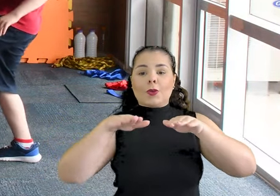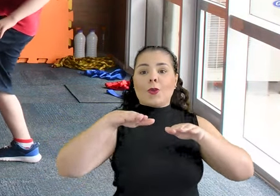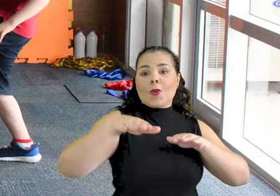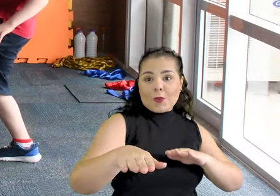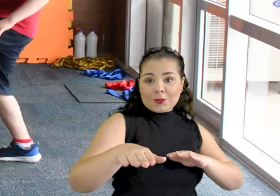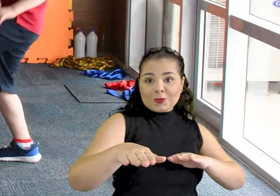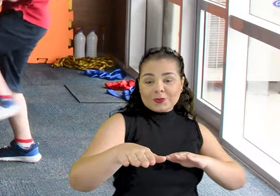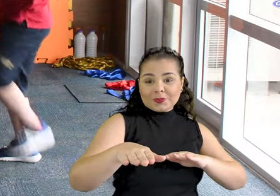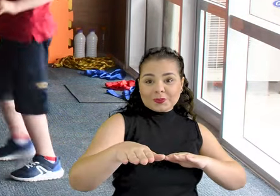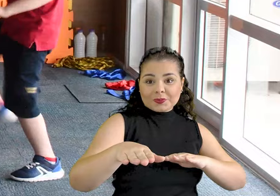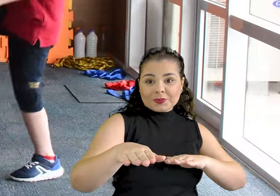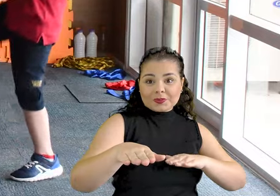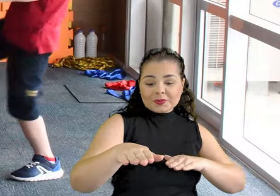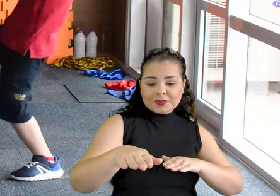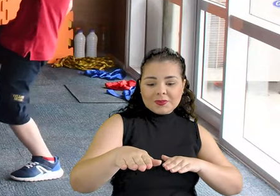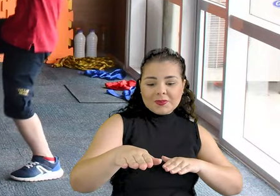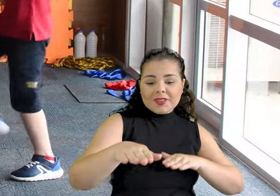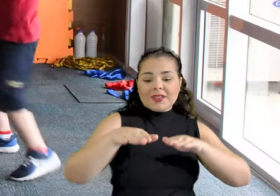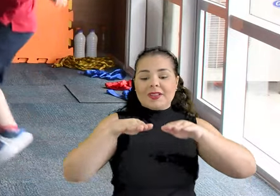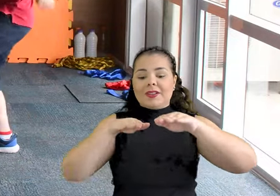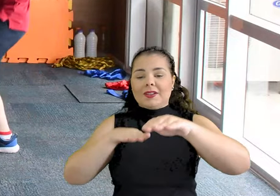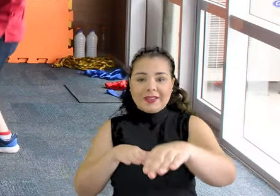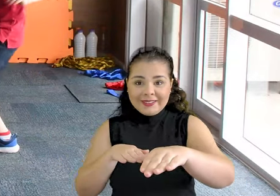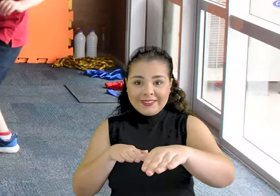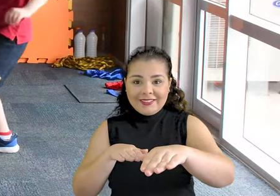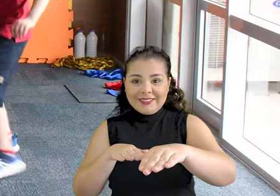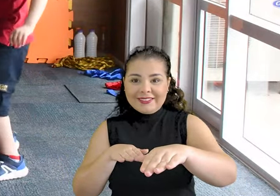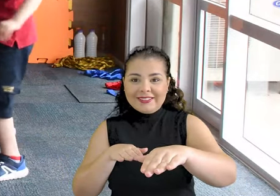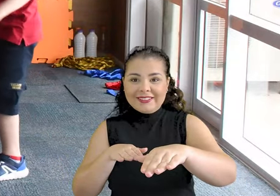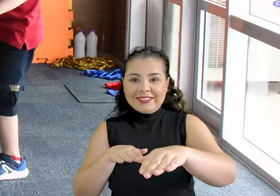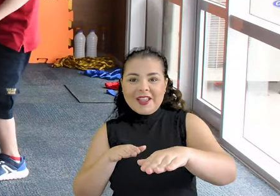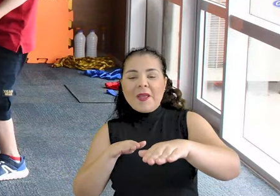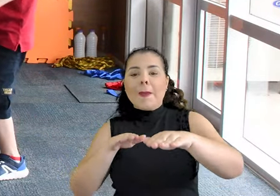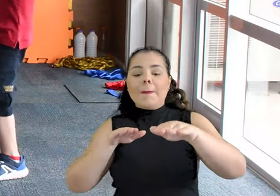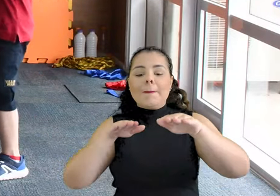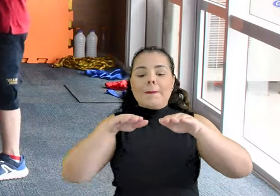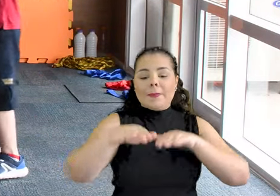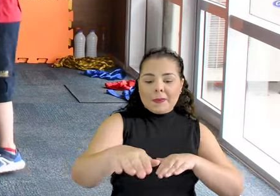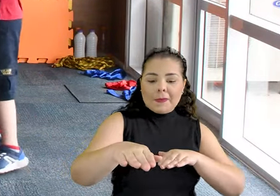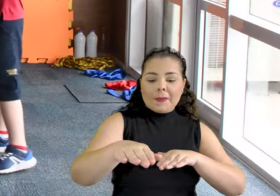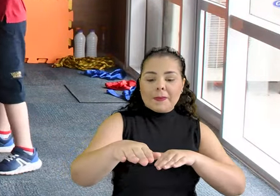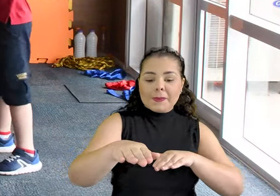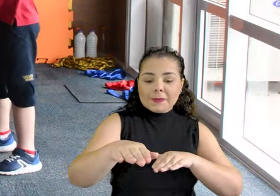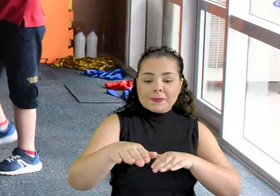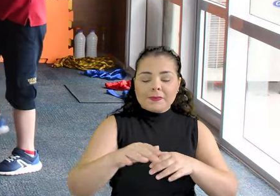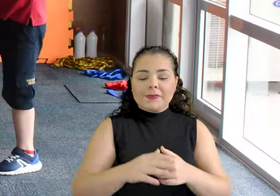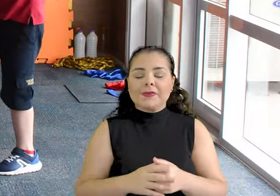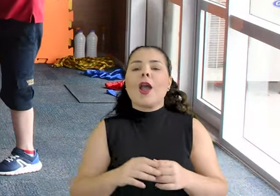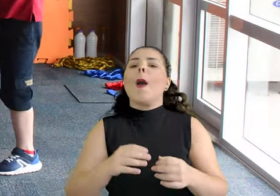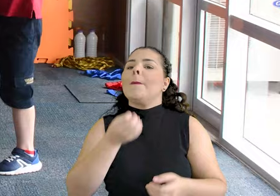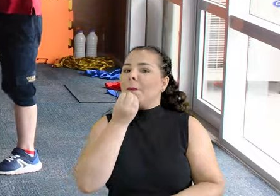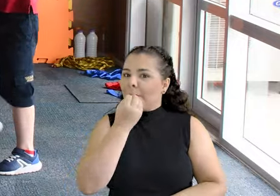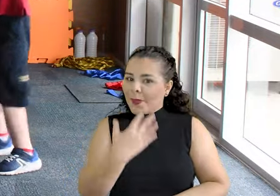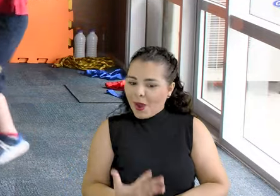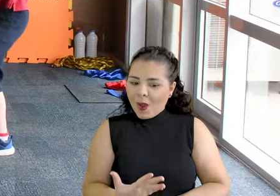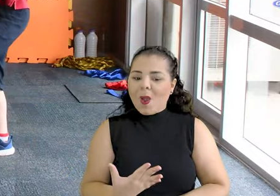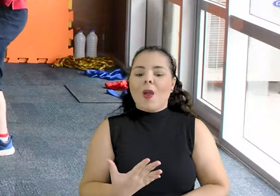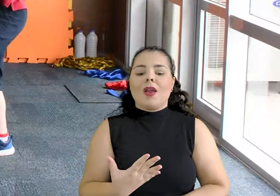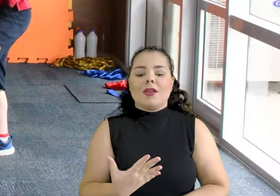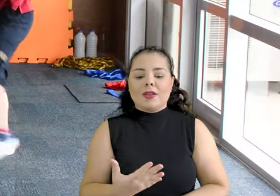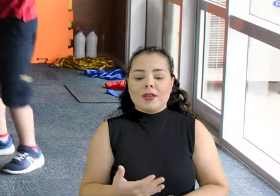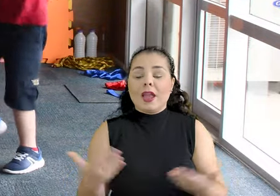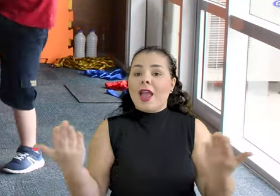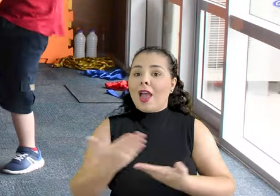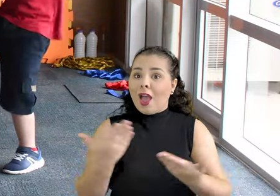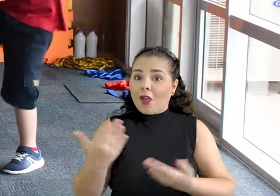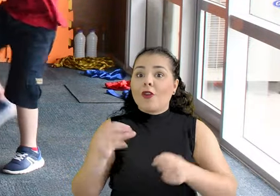Trocou. Não, mesmo. Trocou. Trocou. Trocou. Com o braço pra cima agora. Trocou. Trocou.